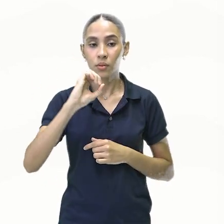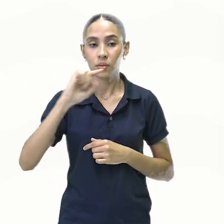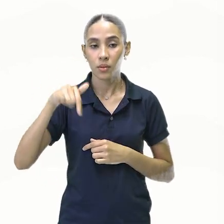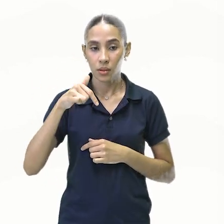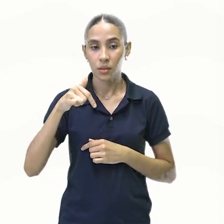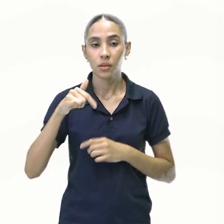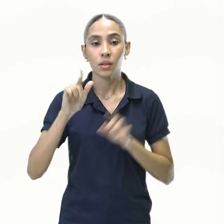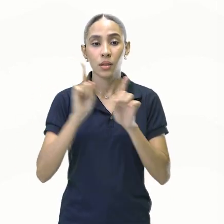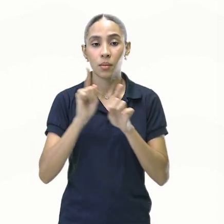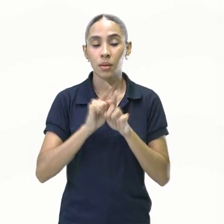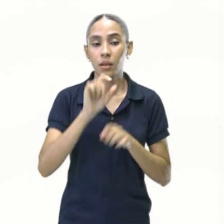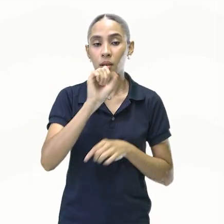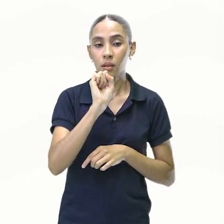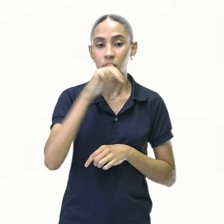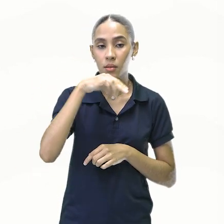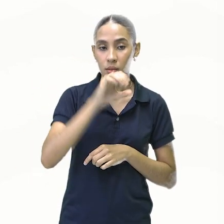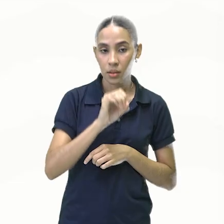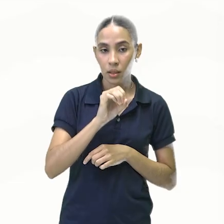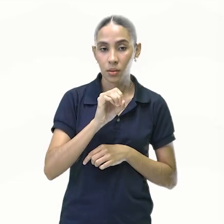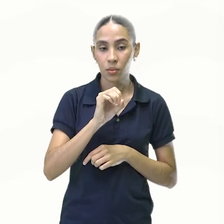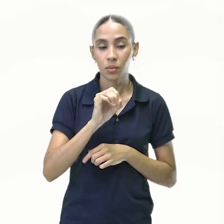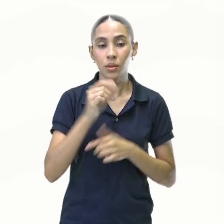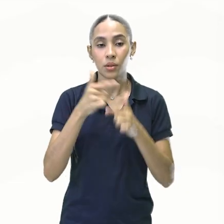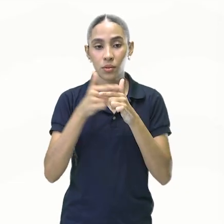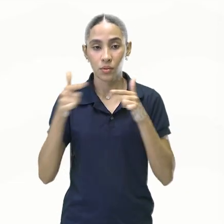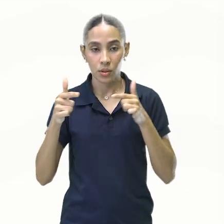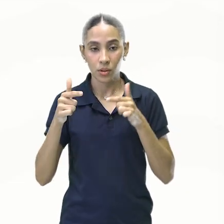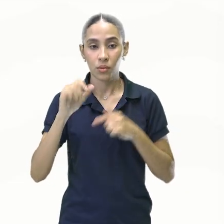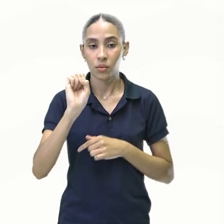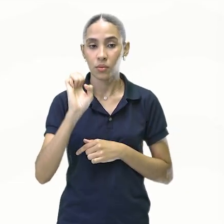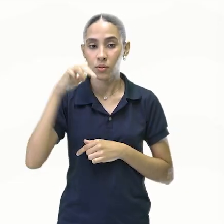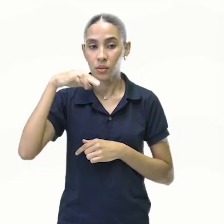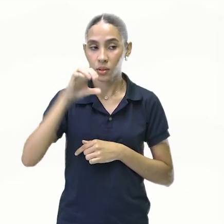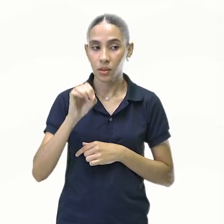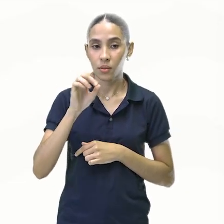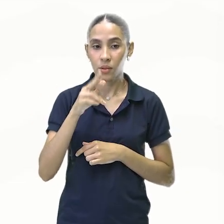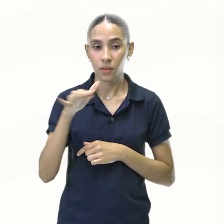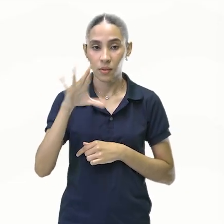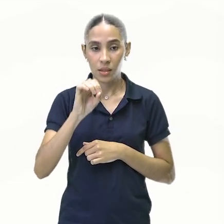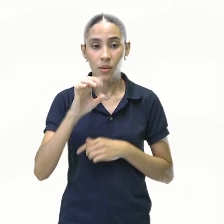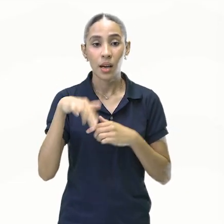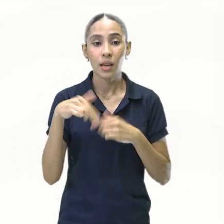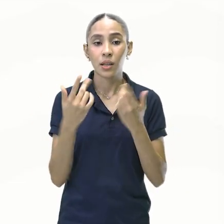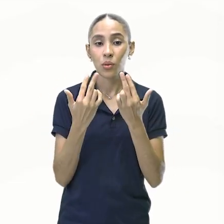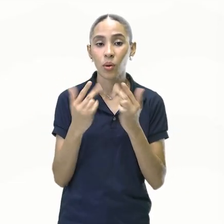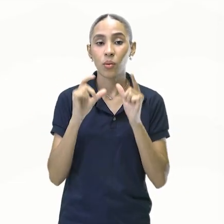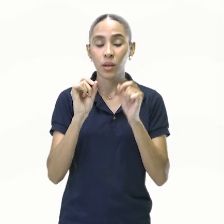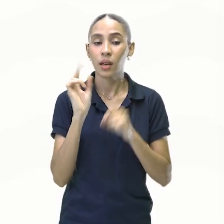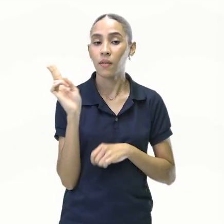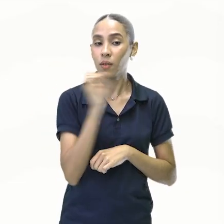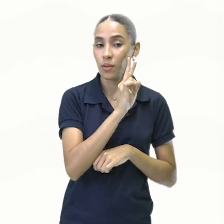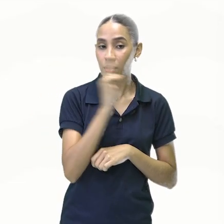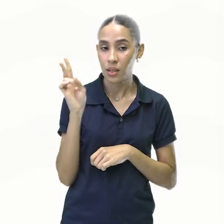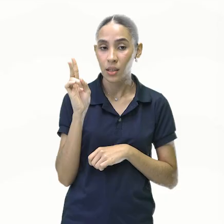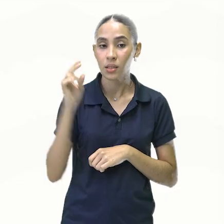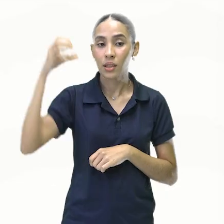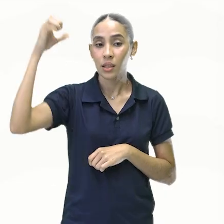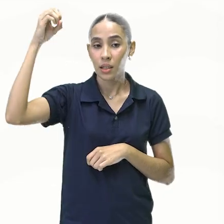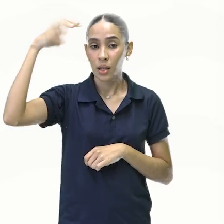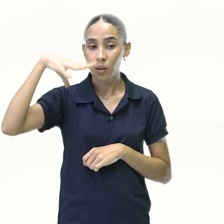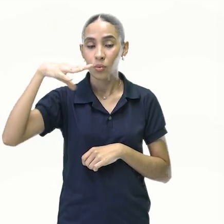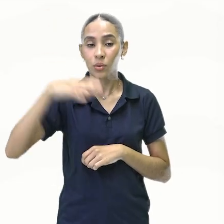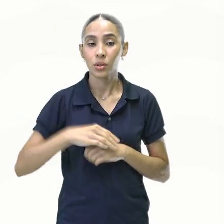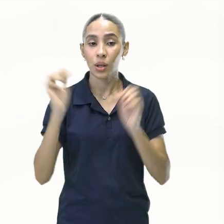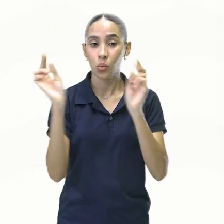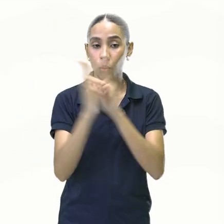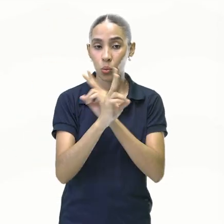do ângulo de incidência dividido pelo seno do ângulo de refração. É igual à velocidade da luz no